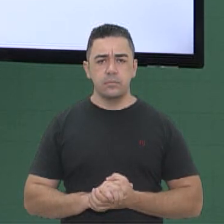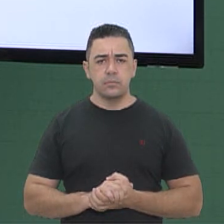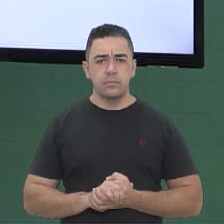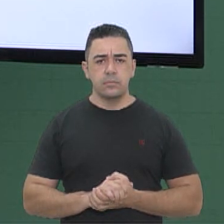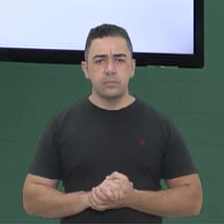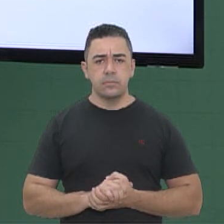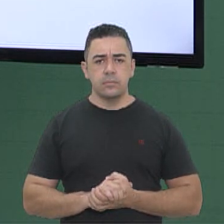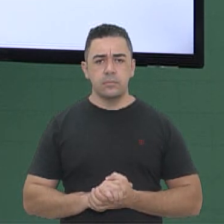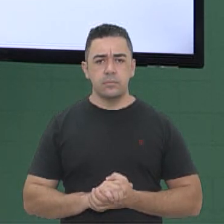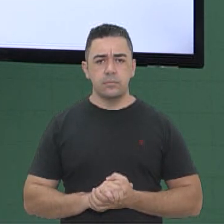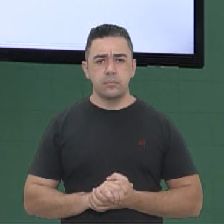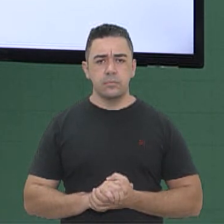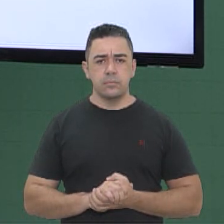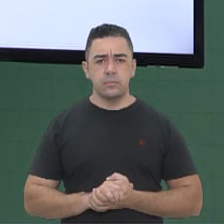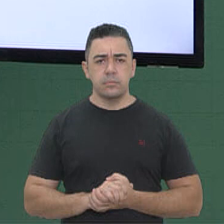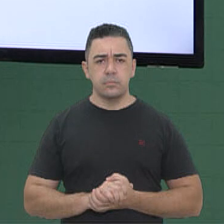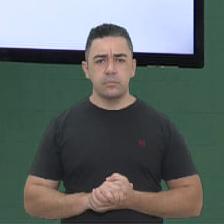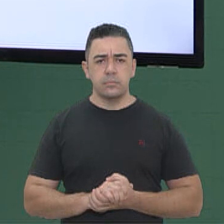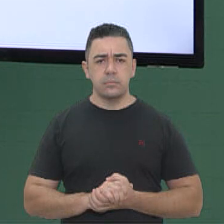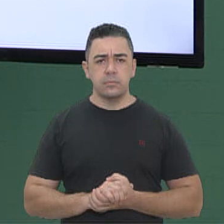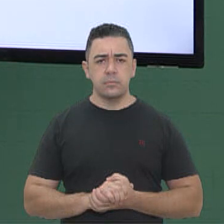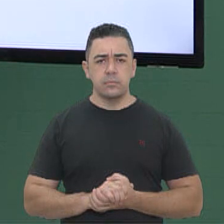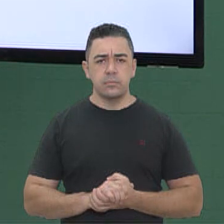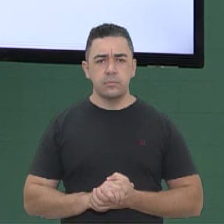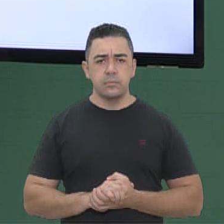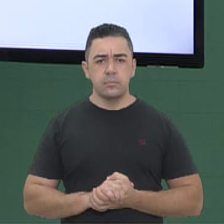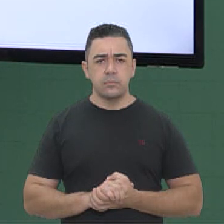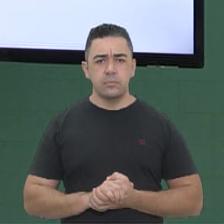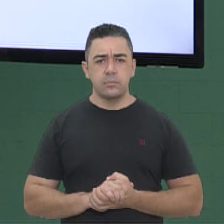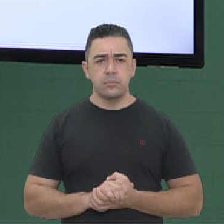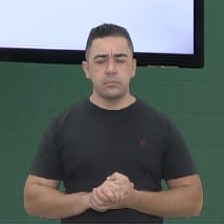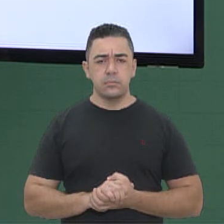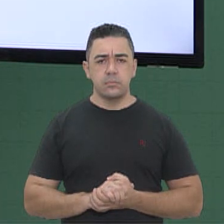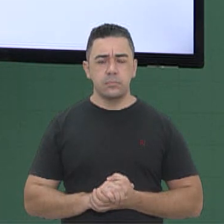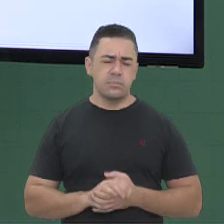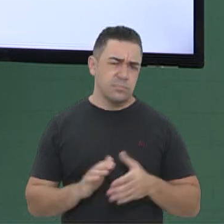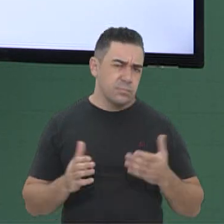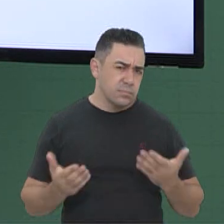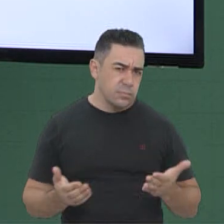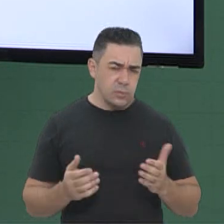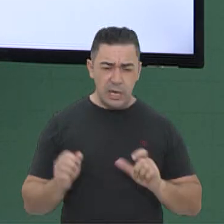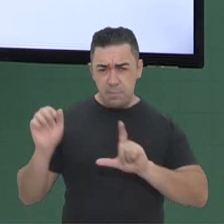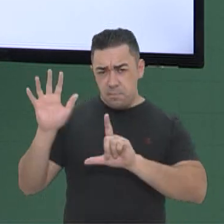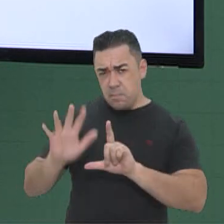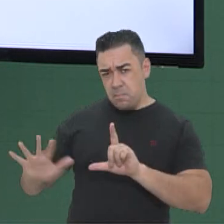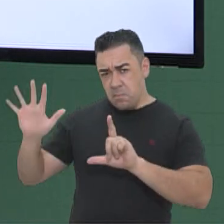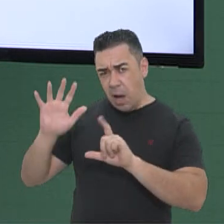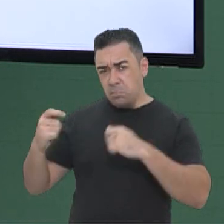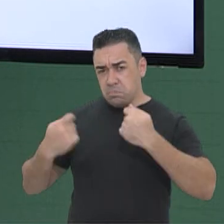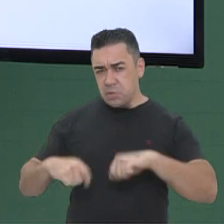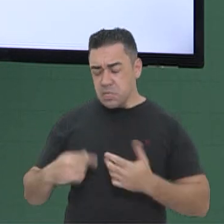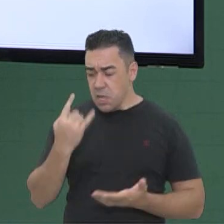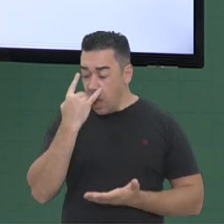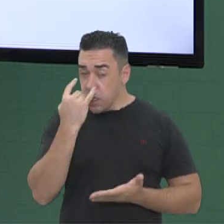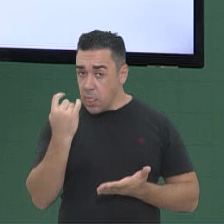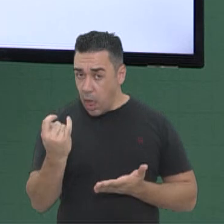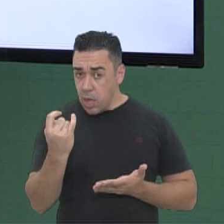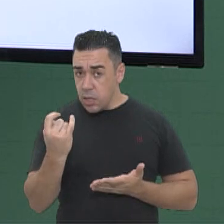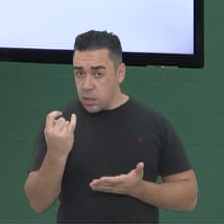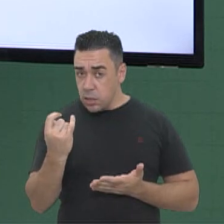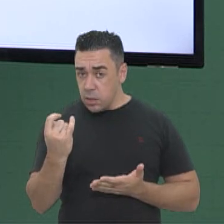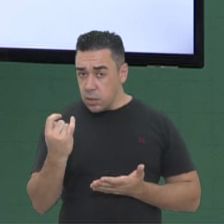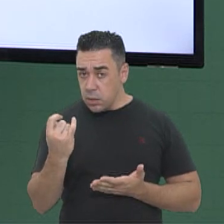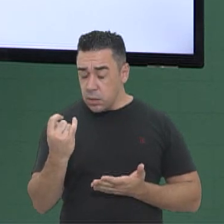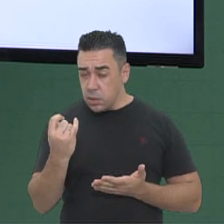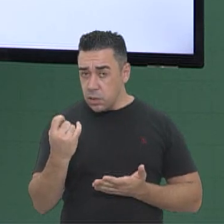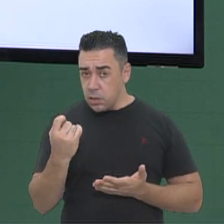forma a atraer o leitor para a leitura. As imagens têm que ser atraentes, têm que